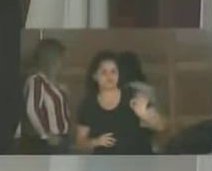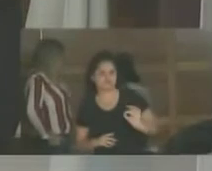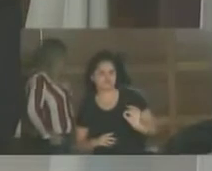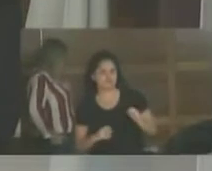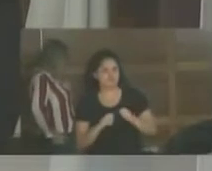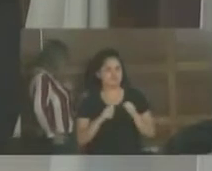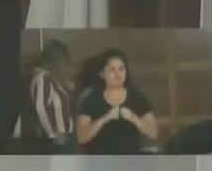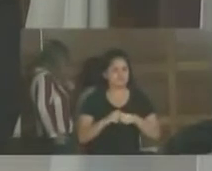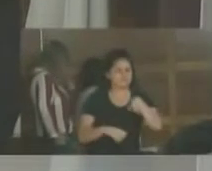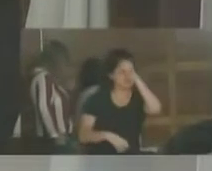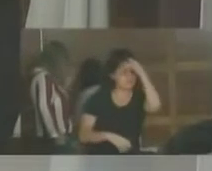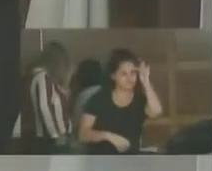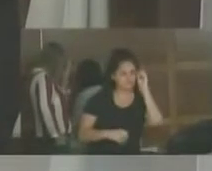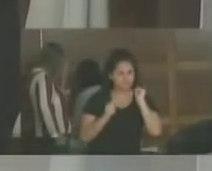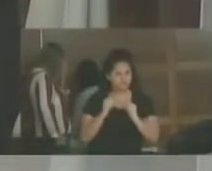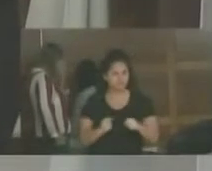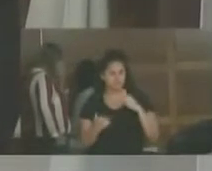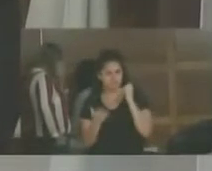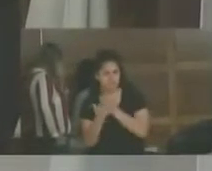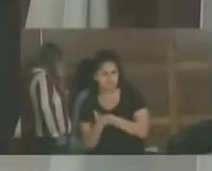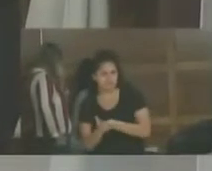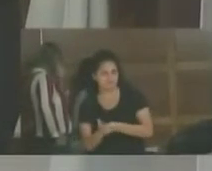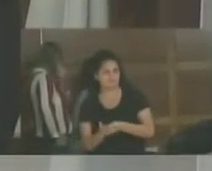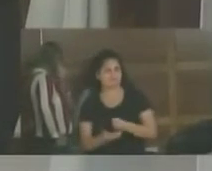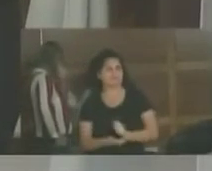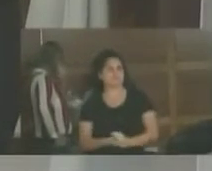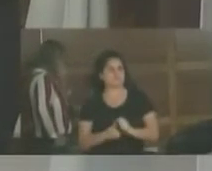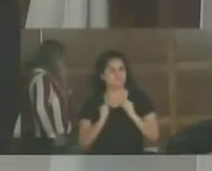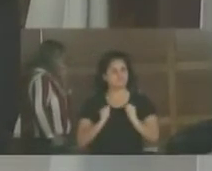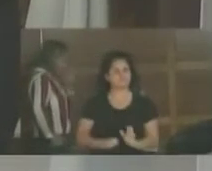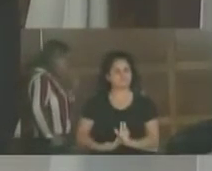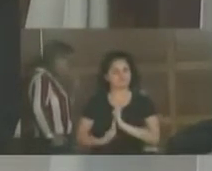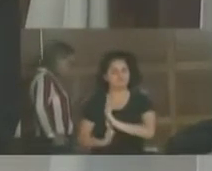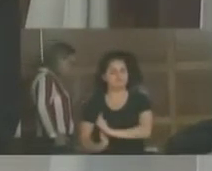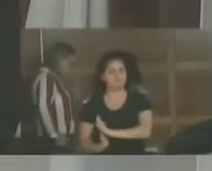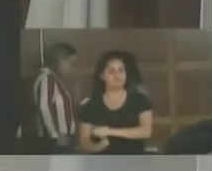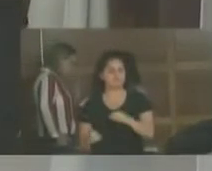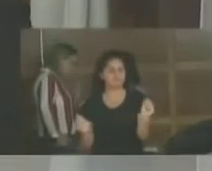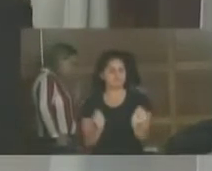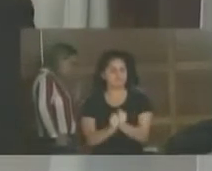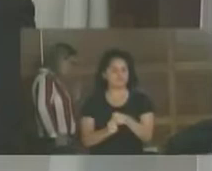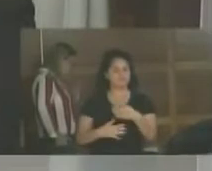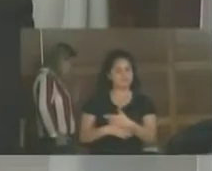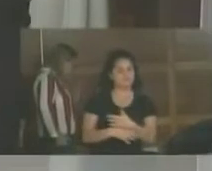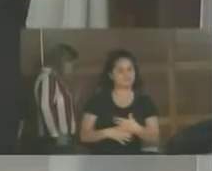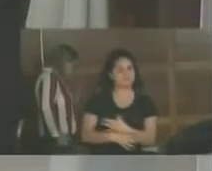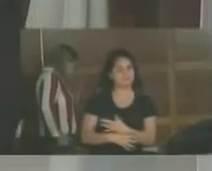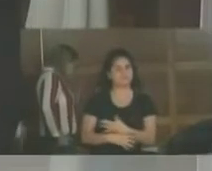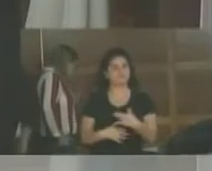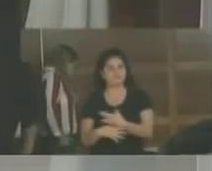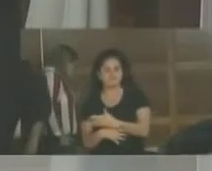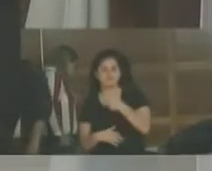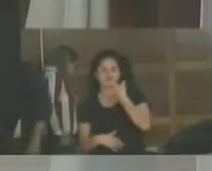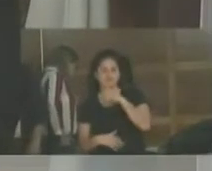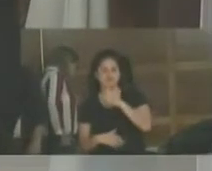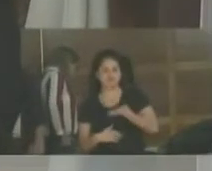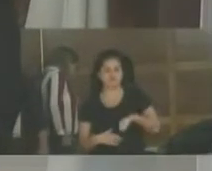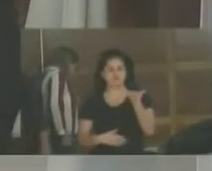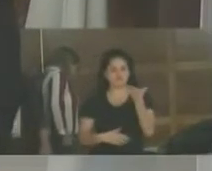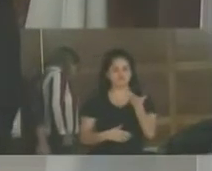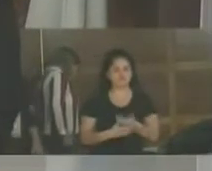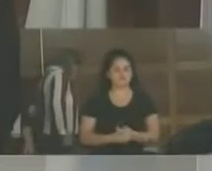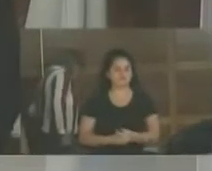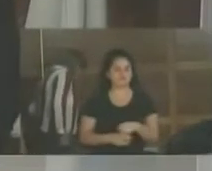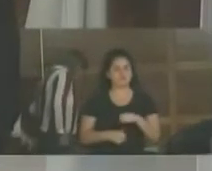o povo possa pagar, possa contribuir, né, junto ao município. O município vai arrecadar mais e não vai